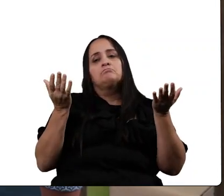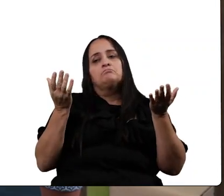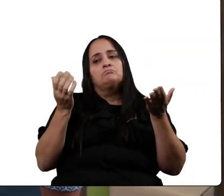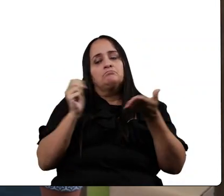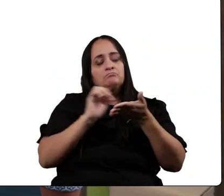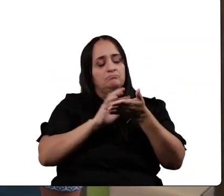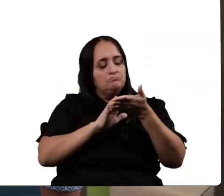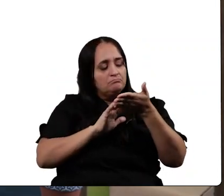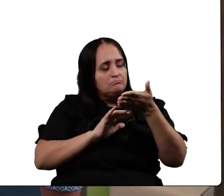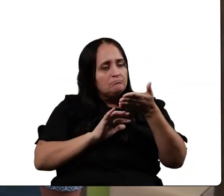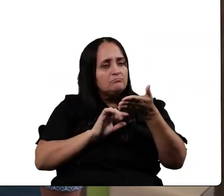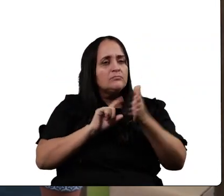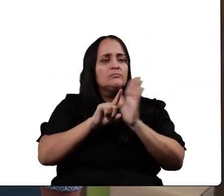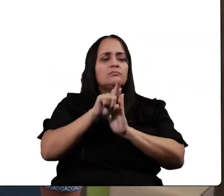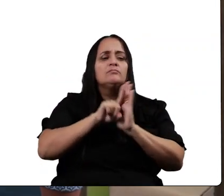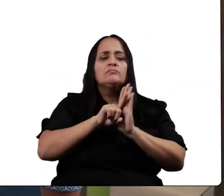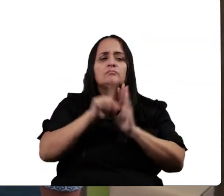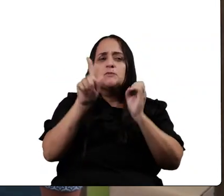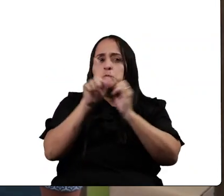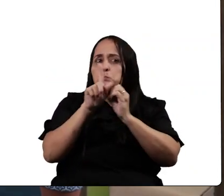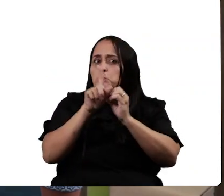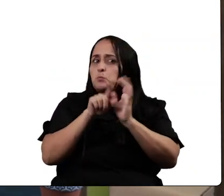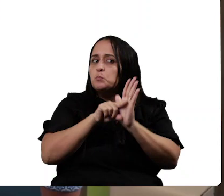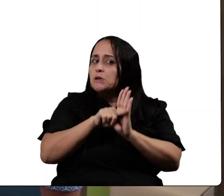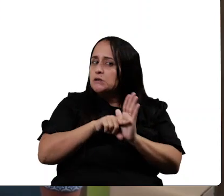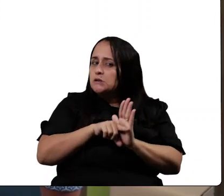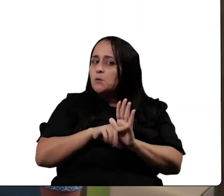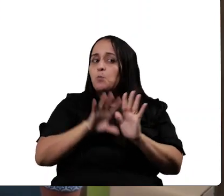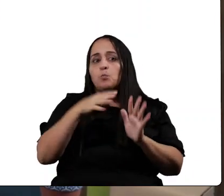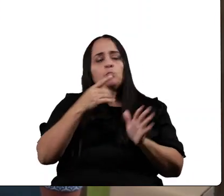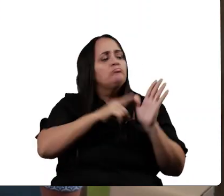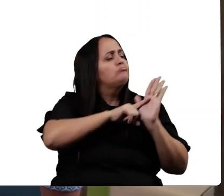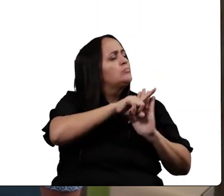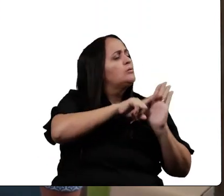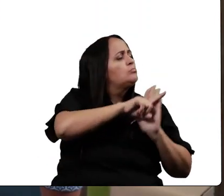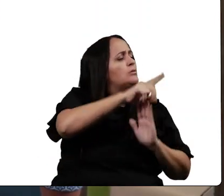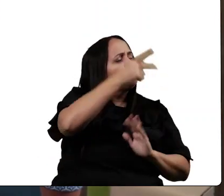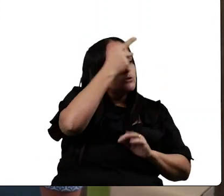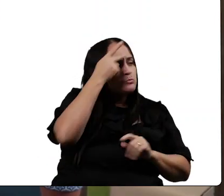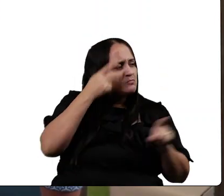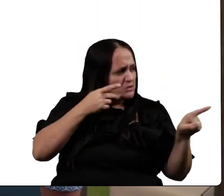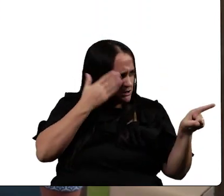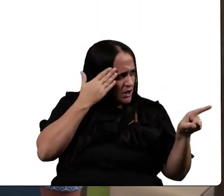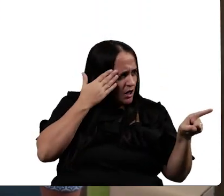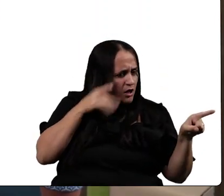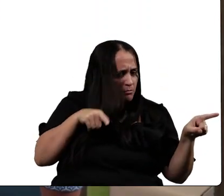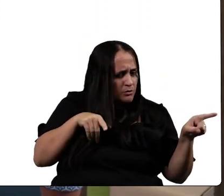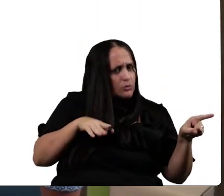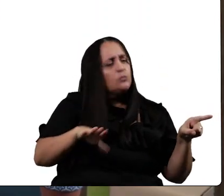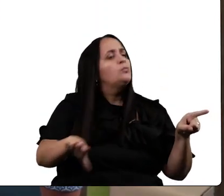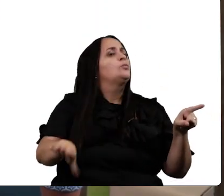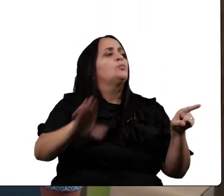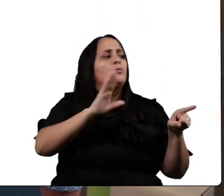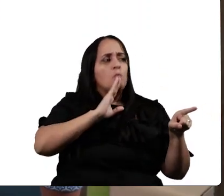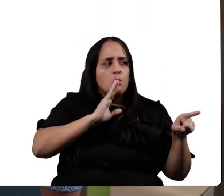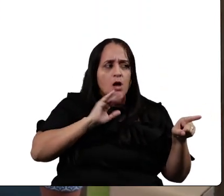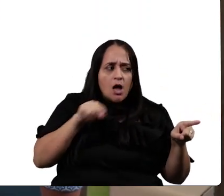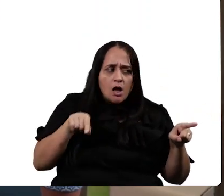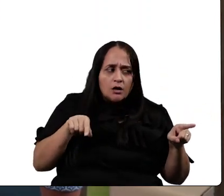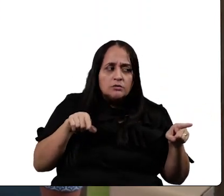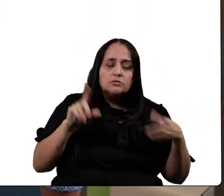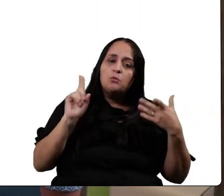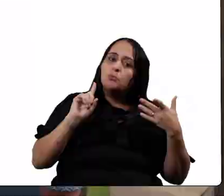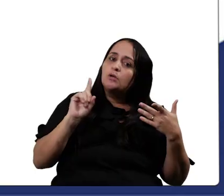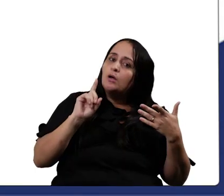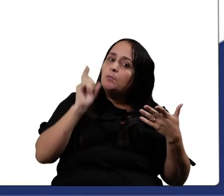e digitar para ver, ou então perguntar para outras pessoas na sua redondeza o que é que elas sabem sobre o assunto, para confirmar se aquilo é verdade